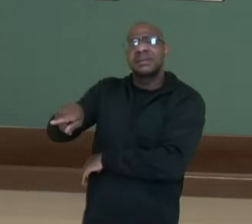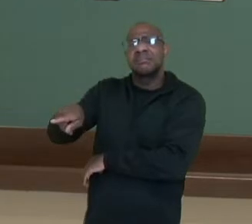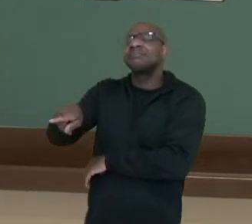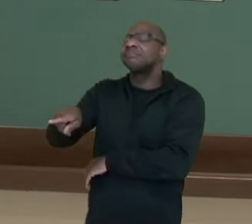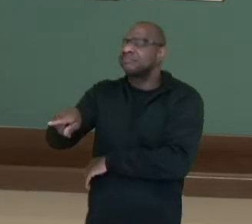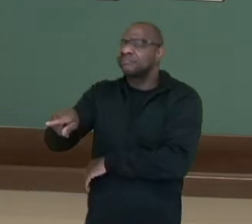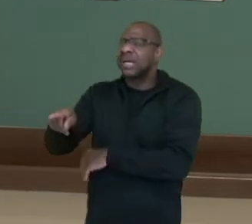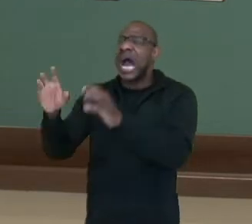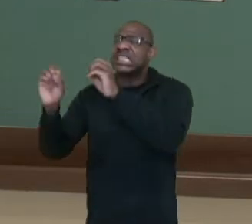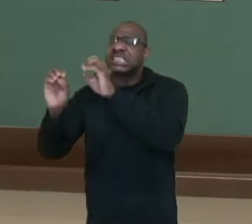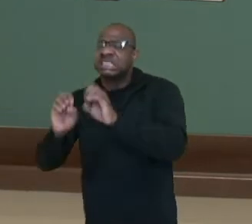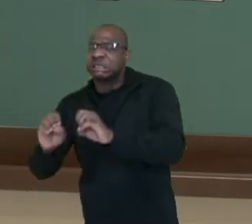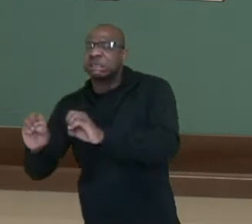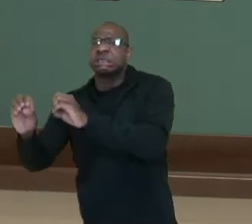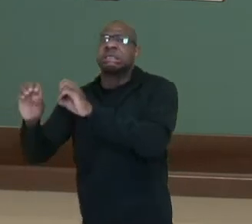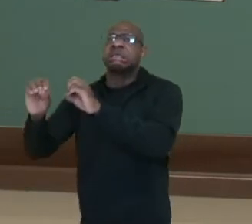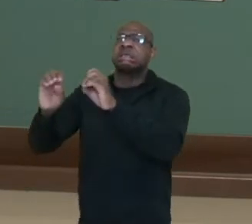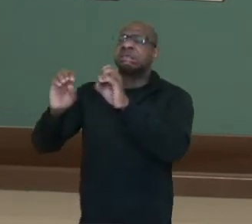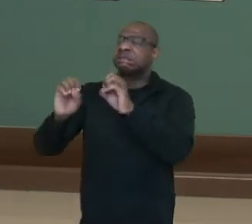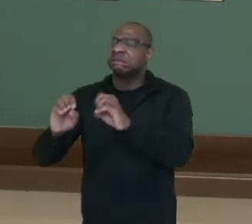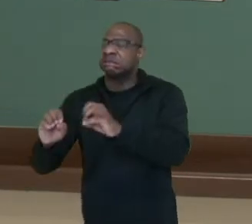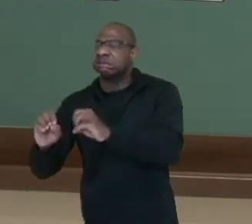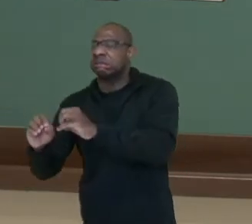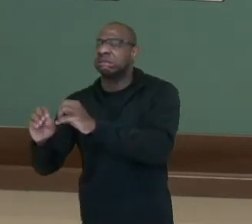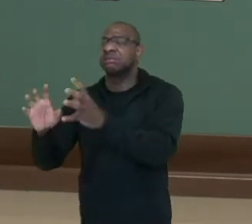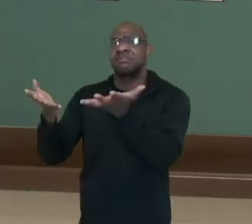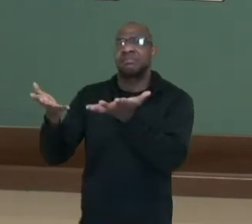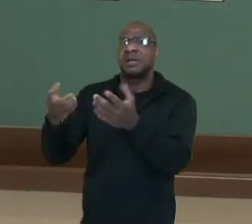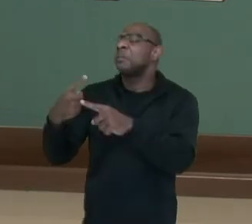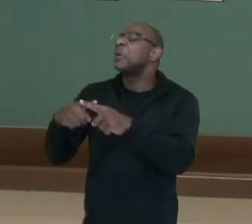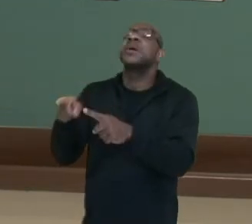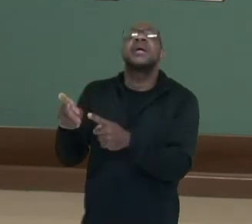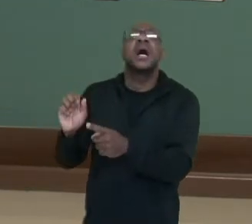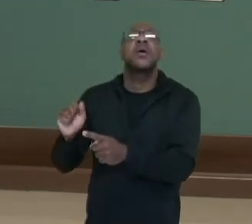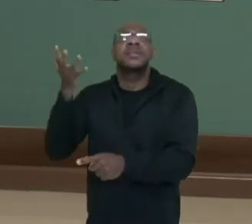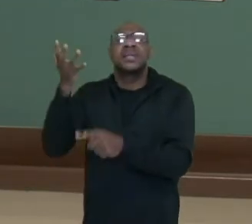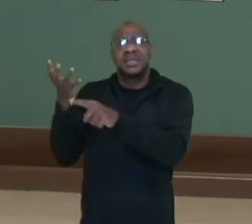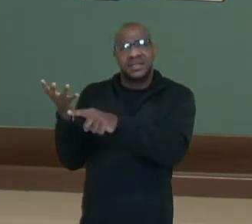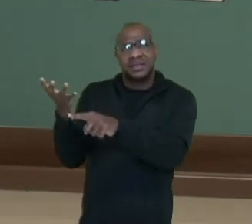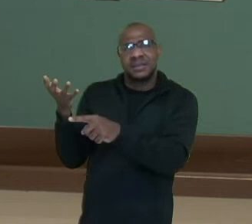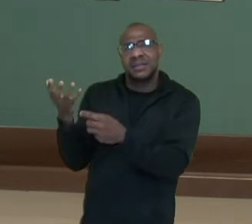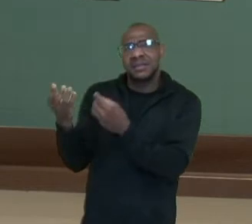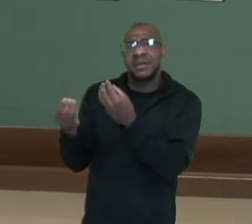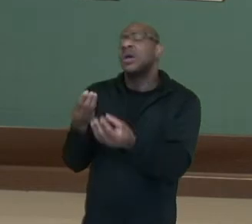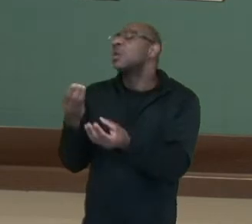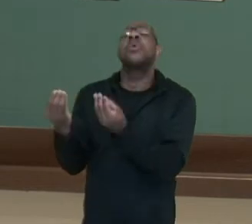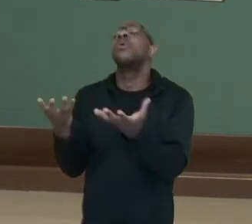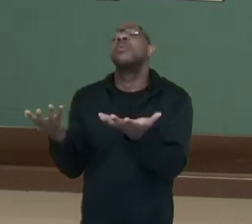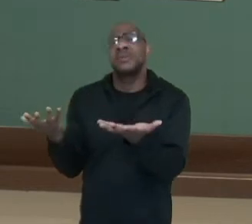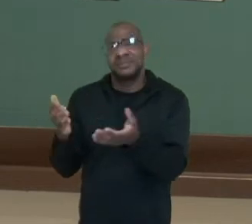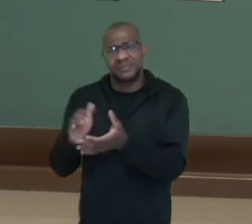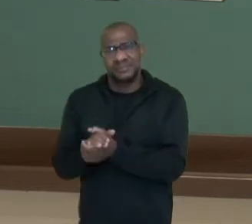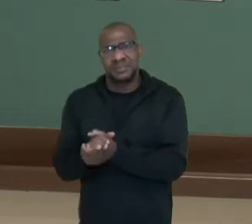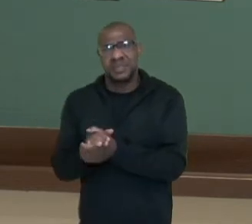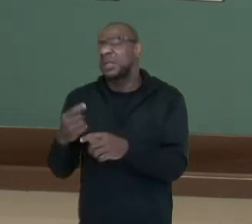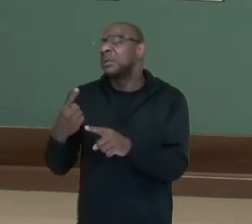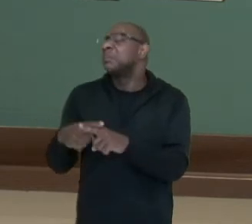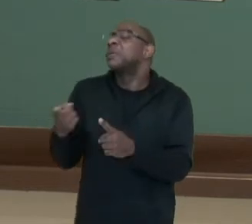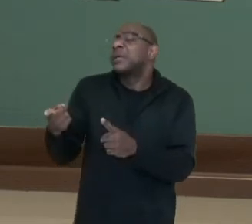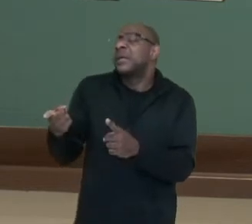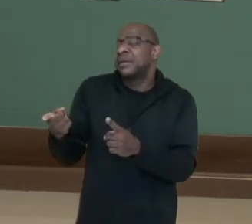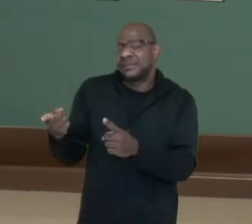aí, essa imagem, essa estátua que você foi convidado para restaurar, como que ela foi,